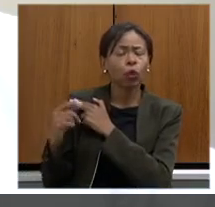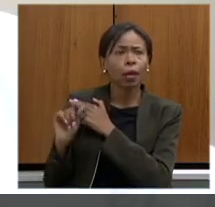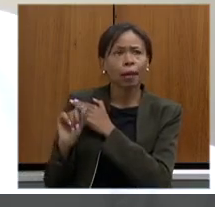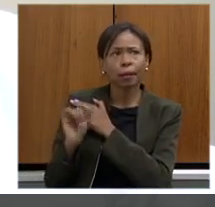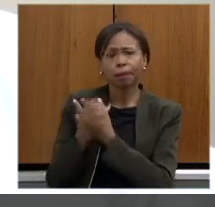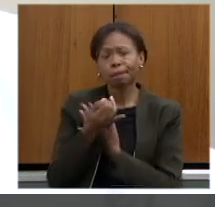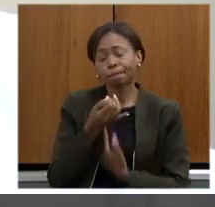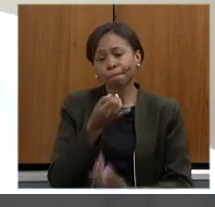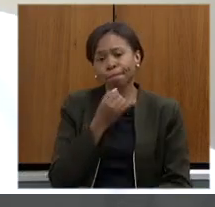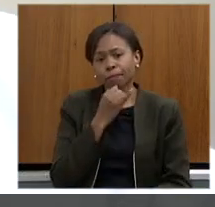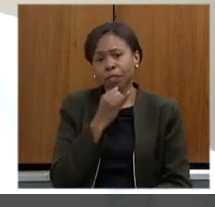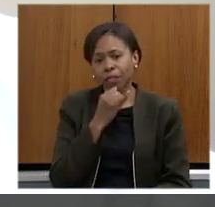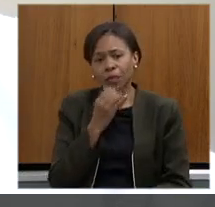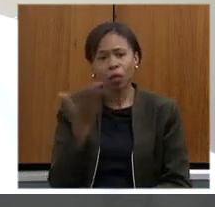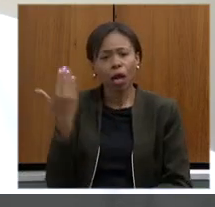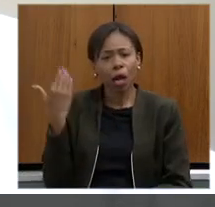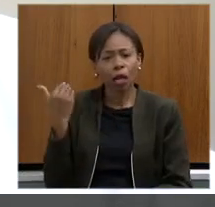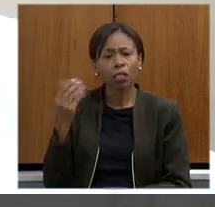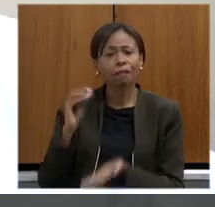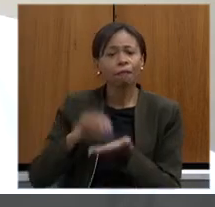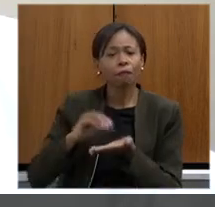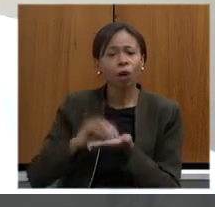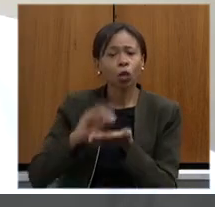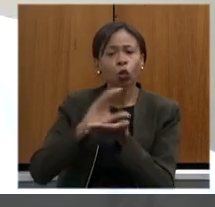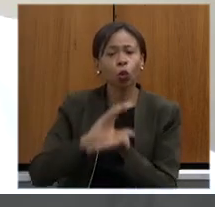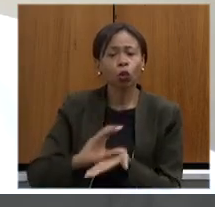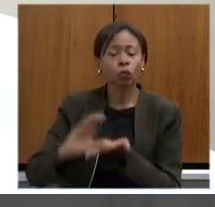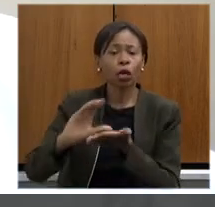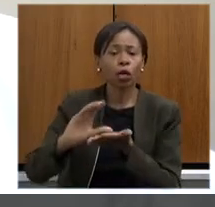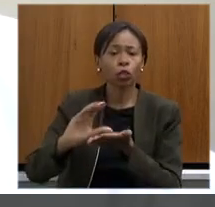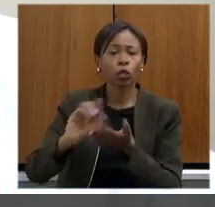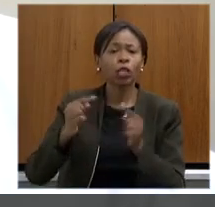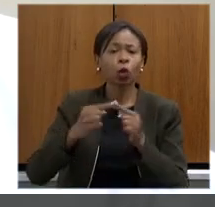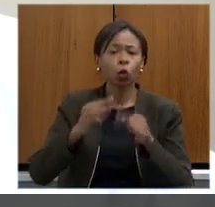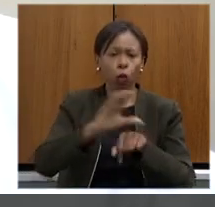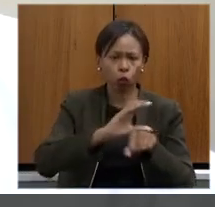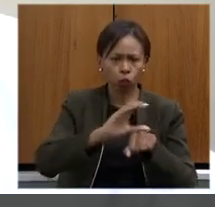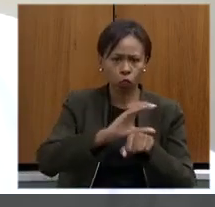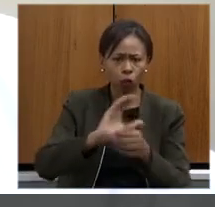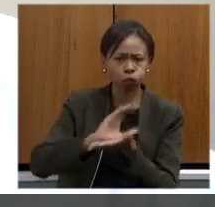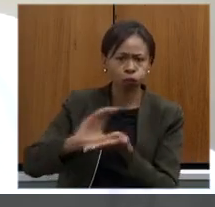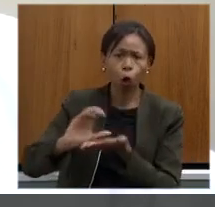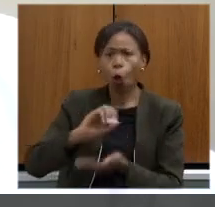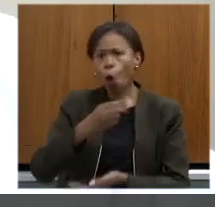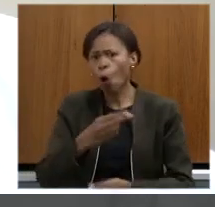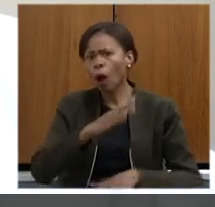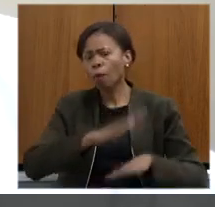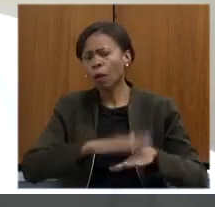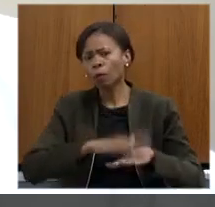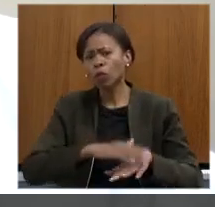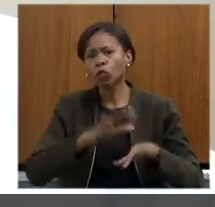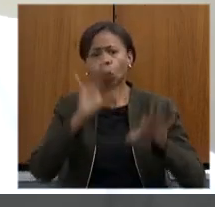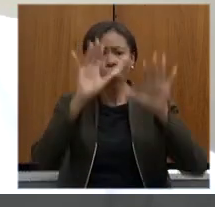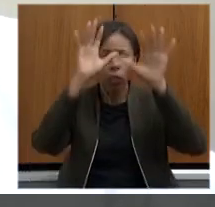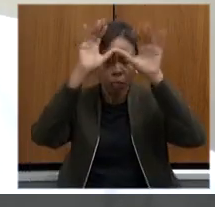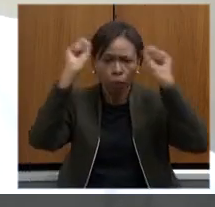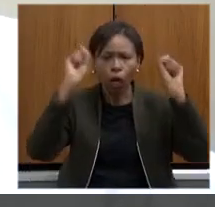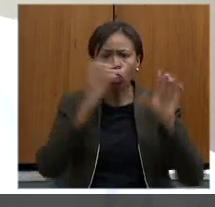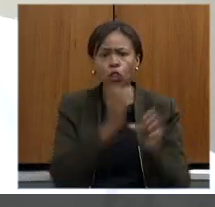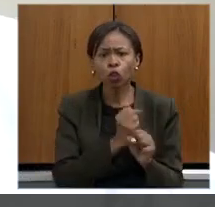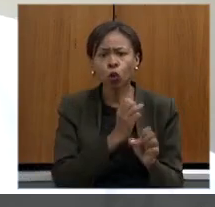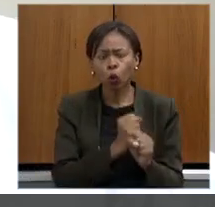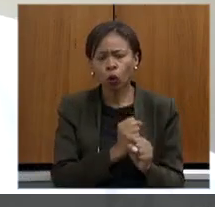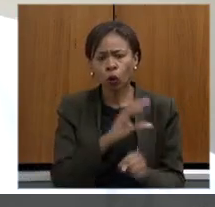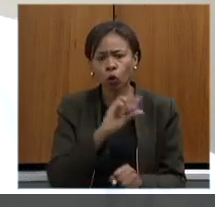por exemplo a ausência do repasse e funcionar os municípios isso seria a competência do Tribunal de Contas juntamente com a assembleia